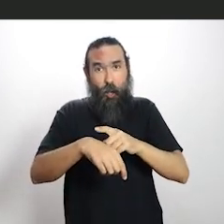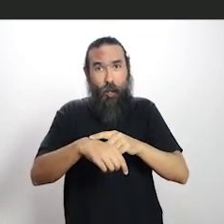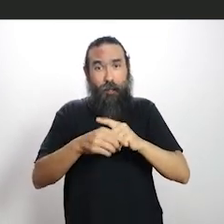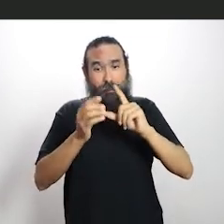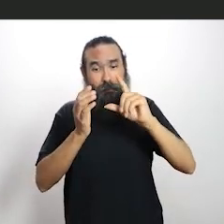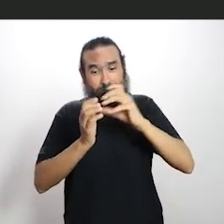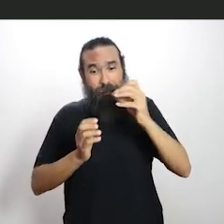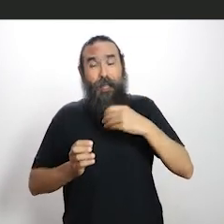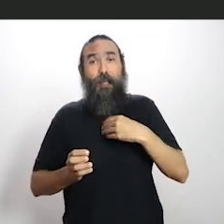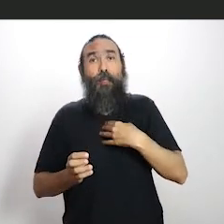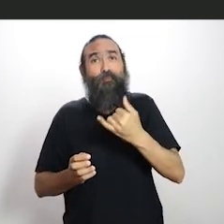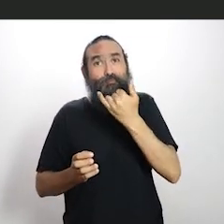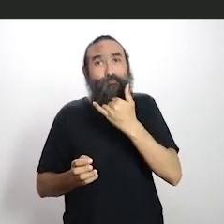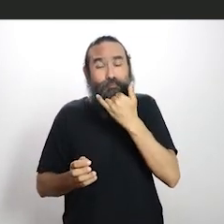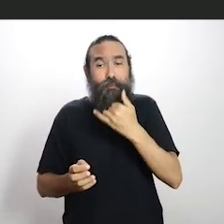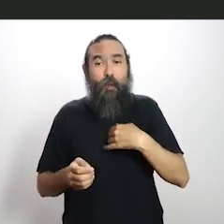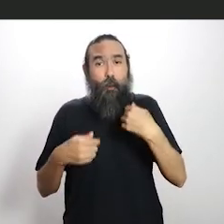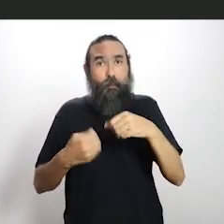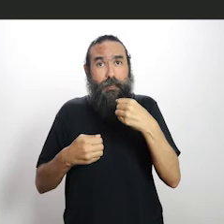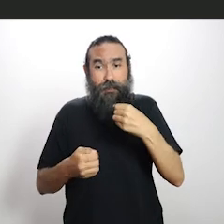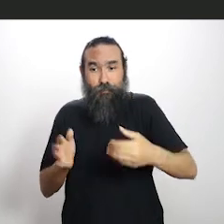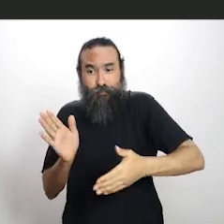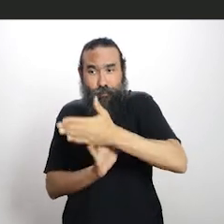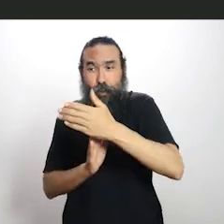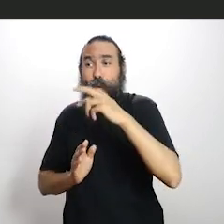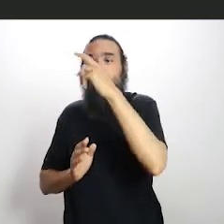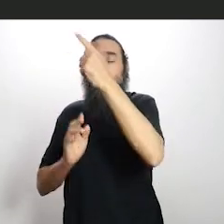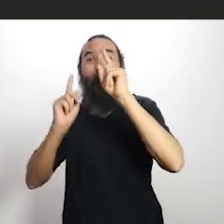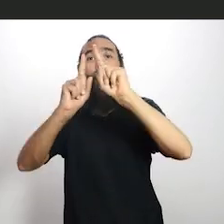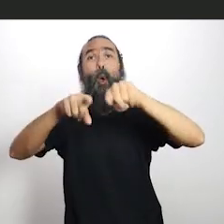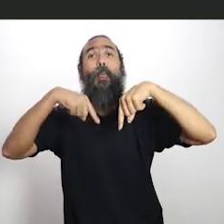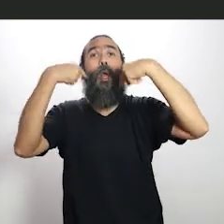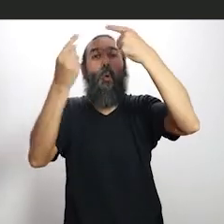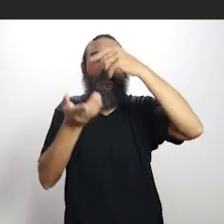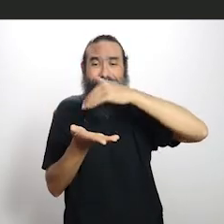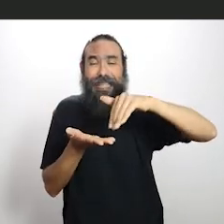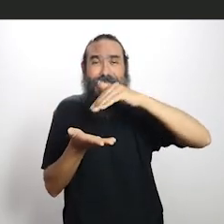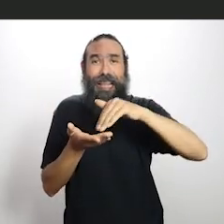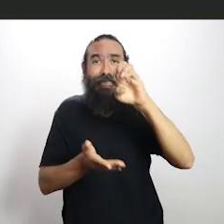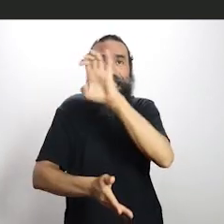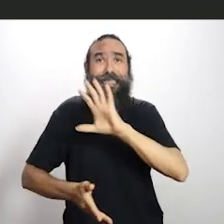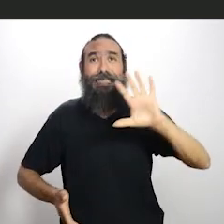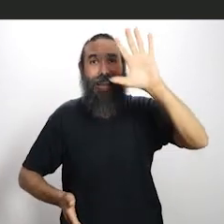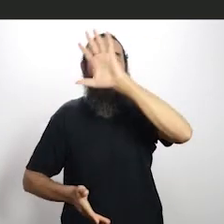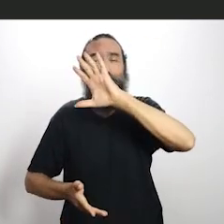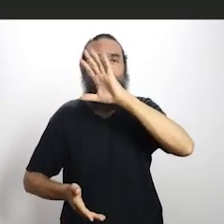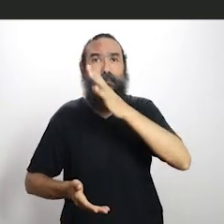de economia todas as questões que estão envolvidas gostaria de parabenizar vocês